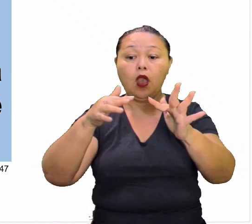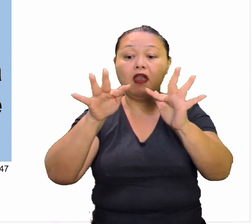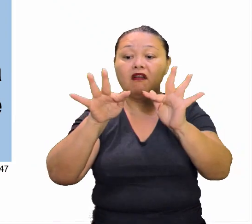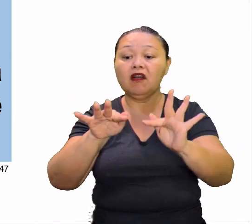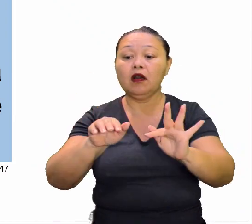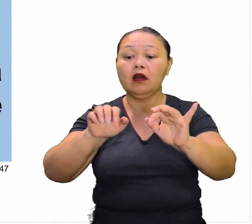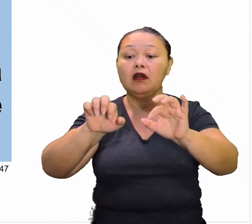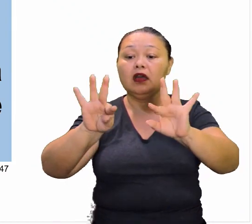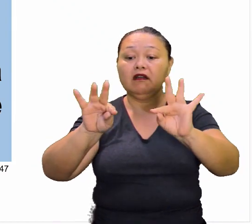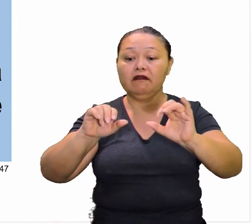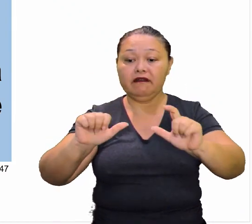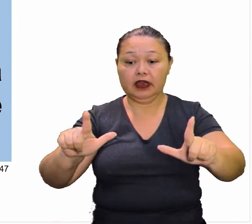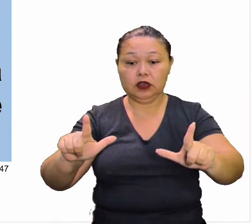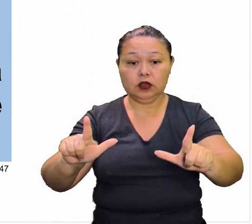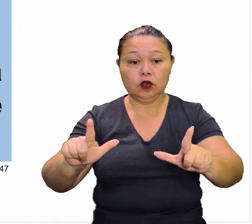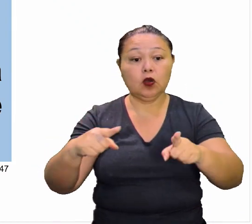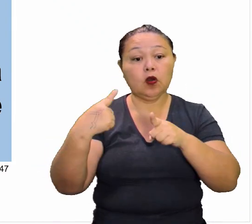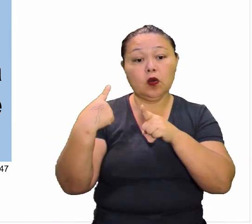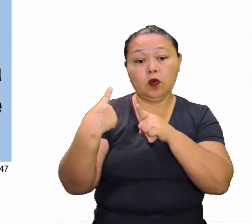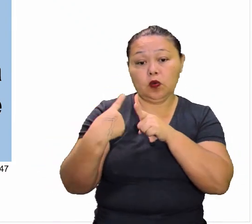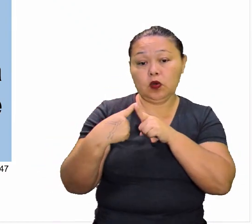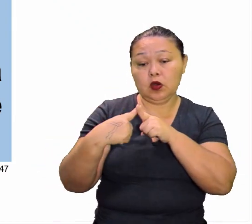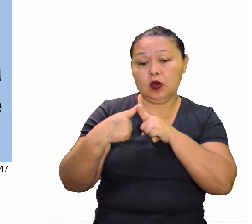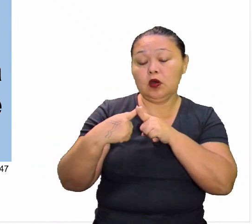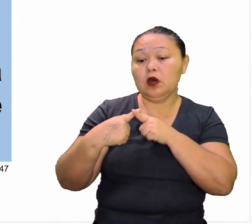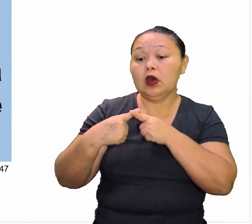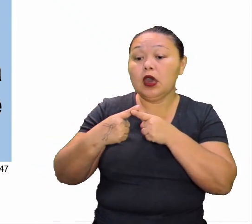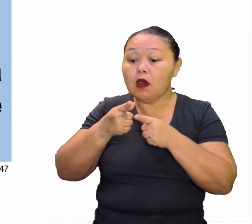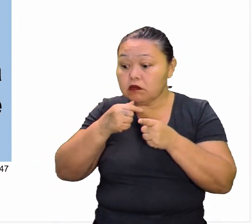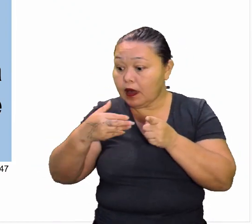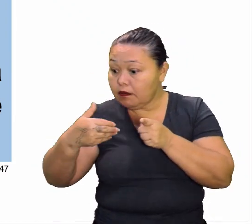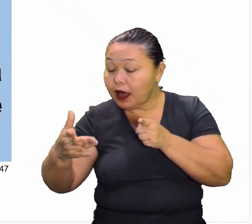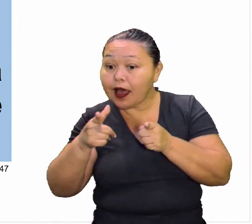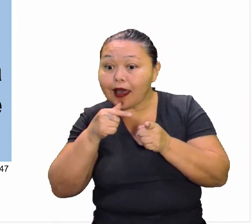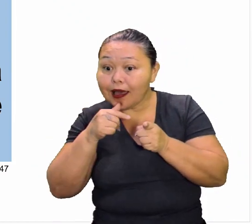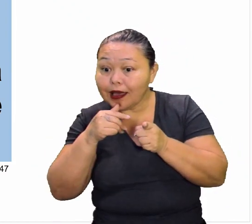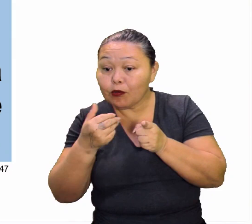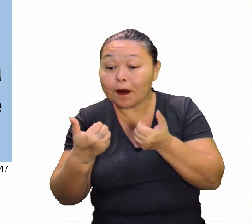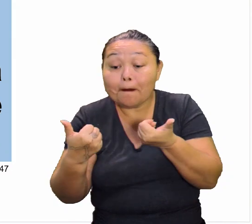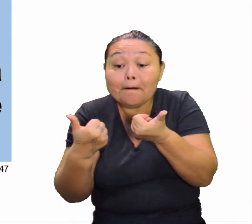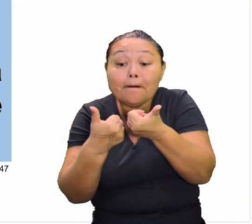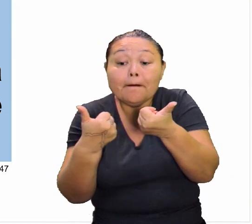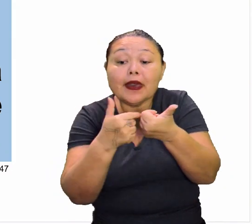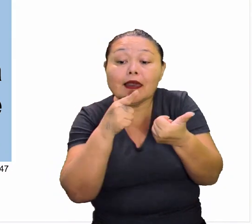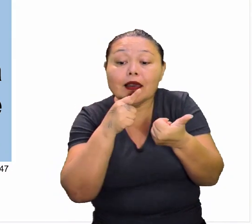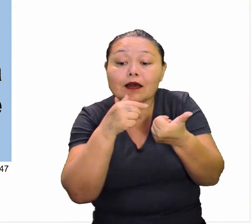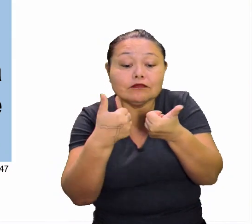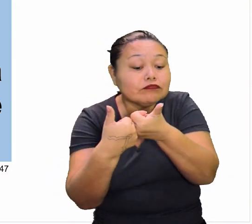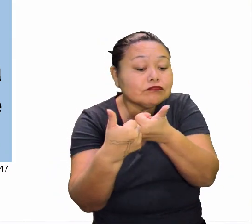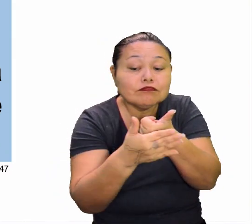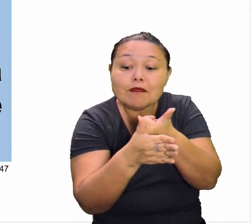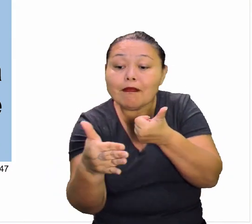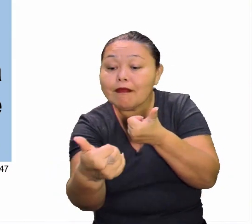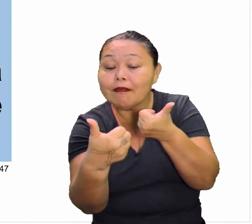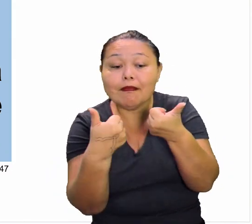fértil. Devido aos recursos hídricos que existem